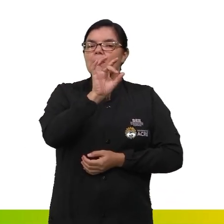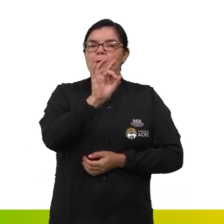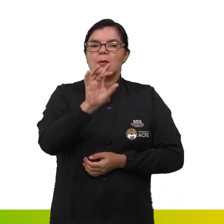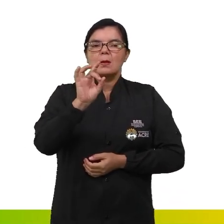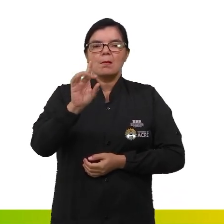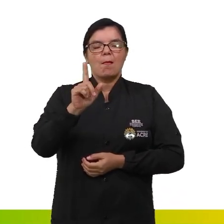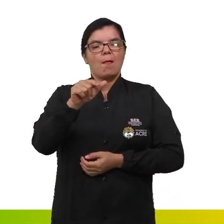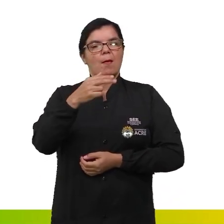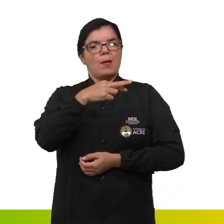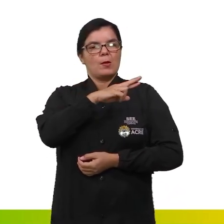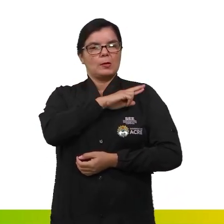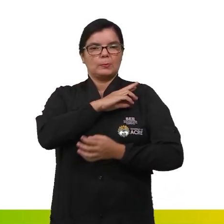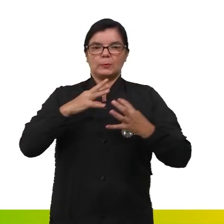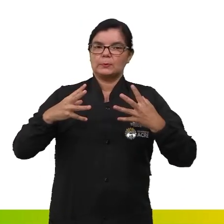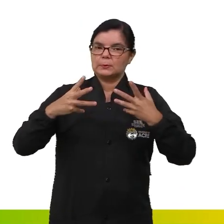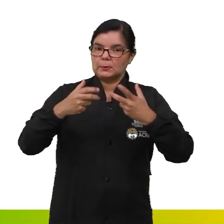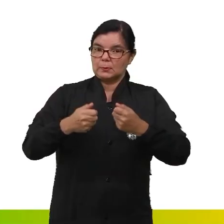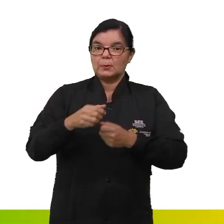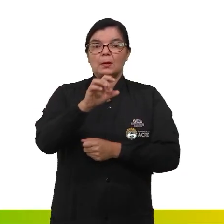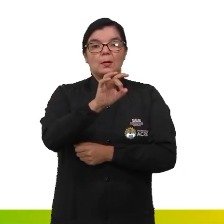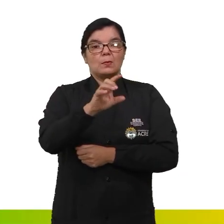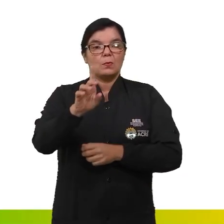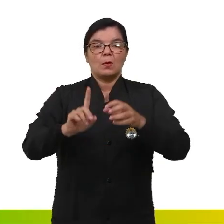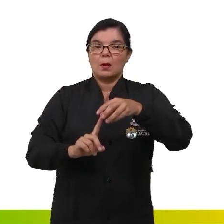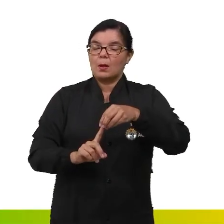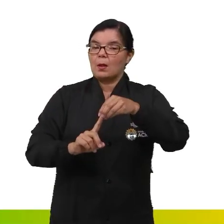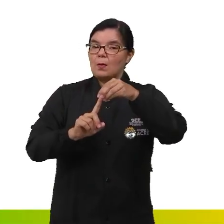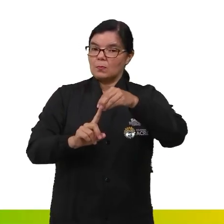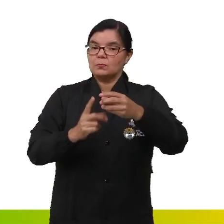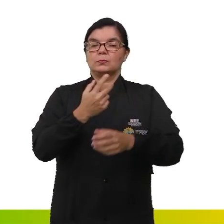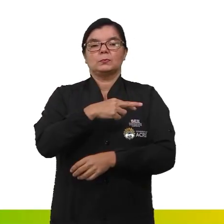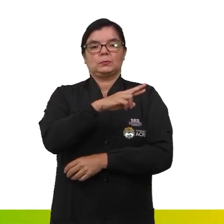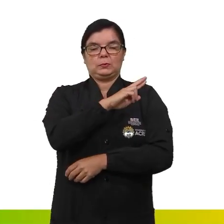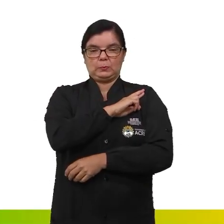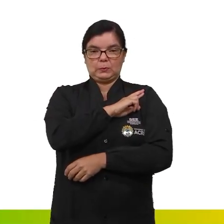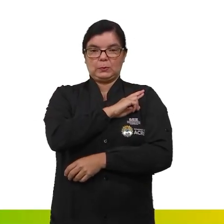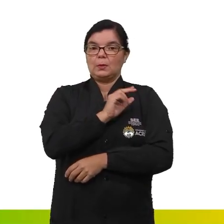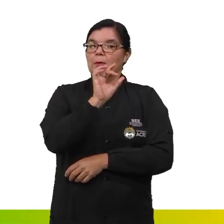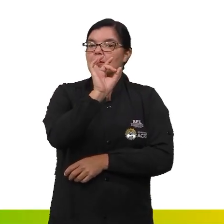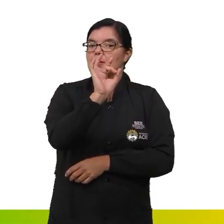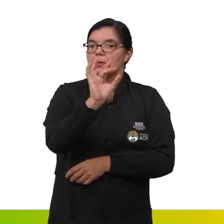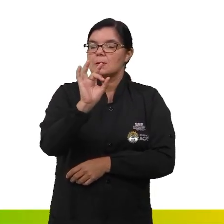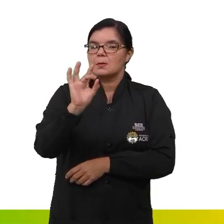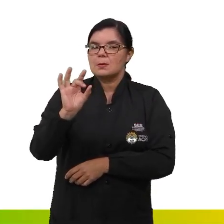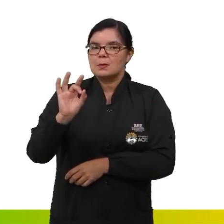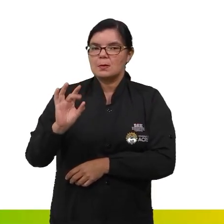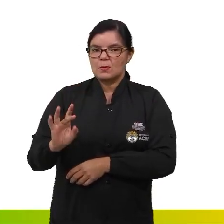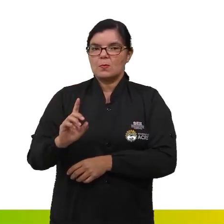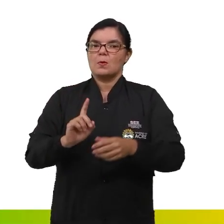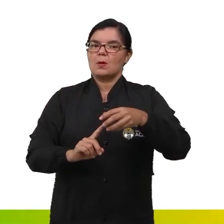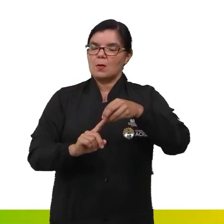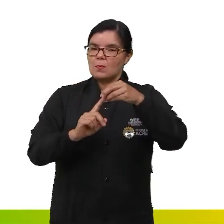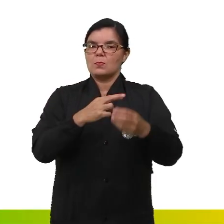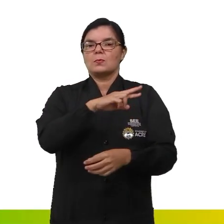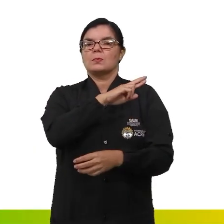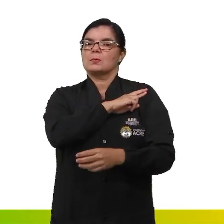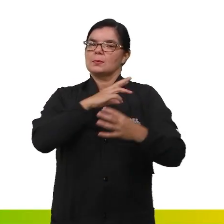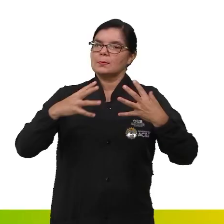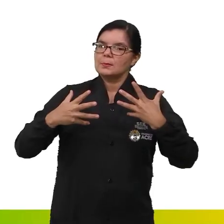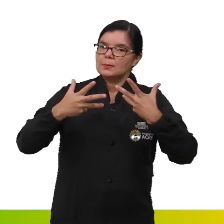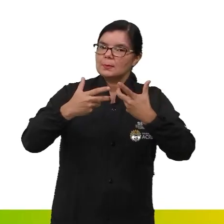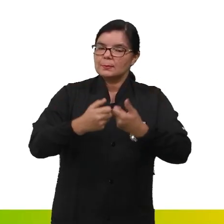um é responsável por todos, cada um é o único responsável. Cada um é o